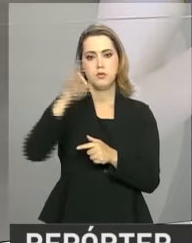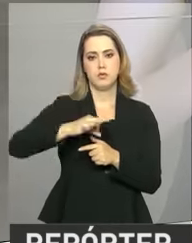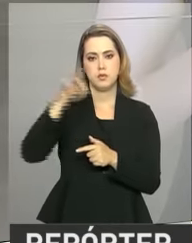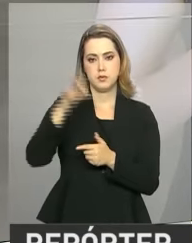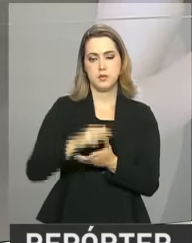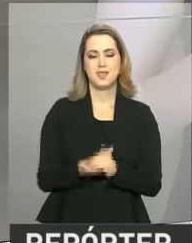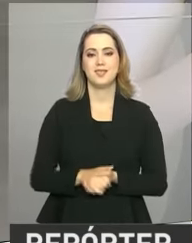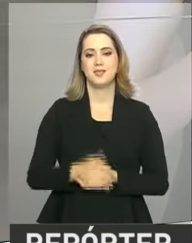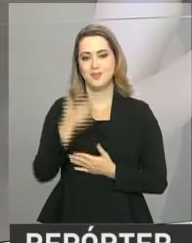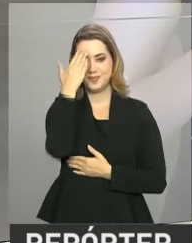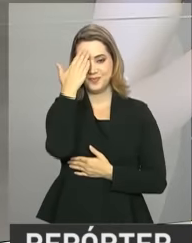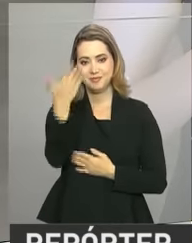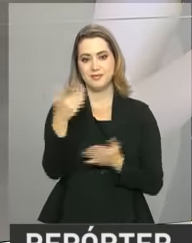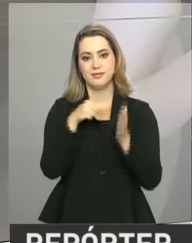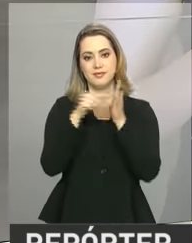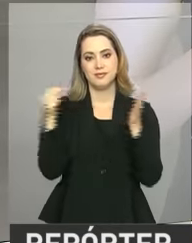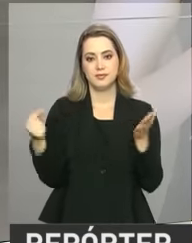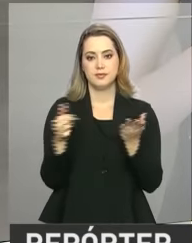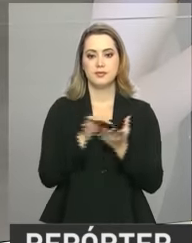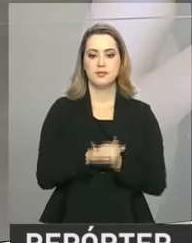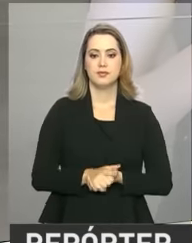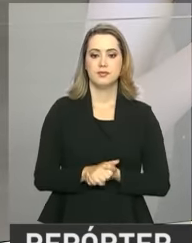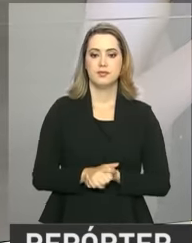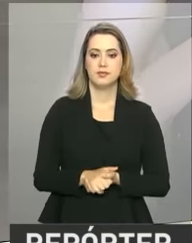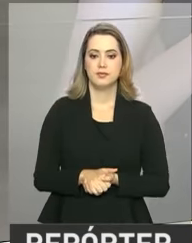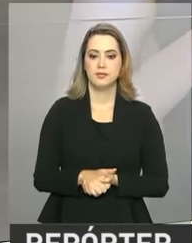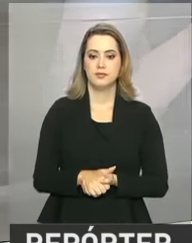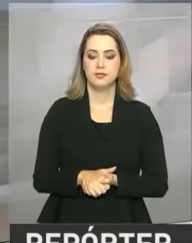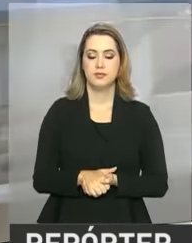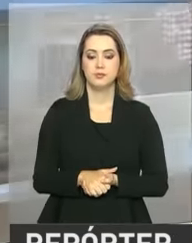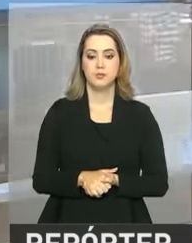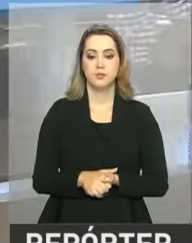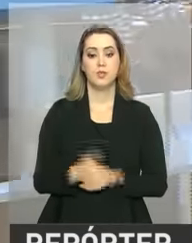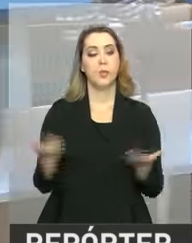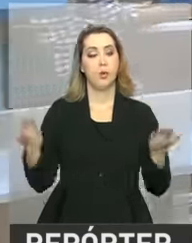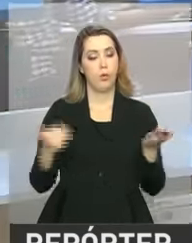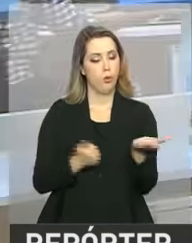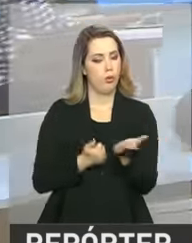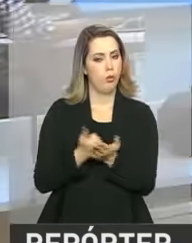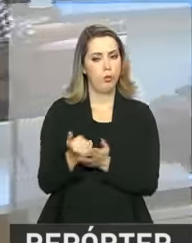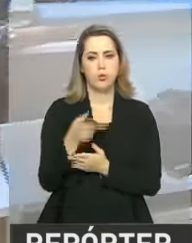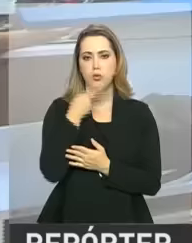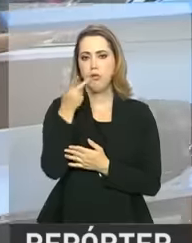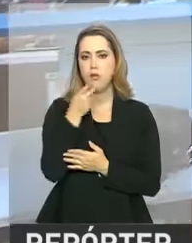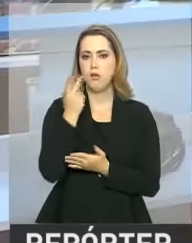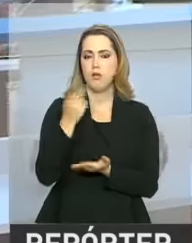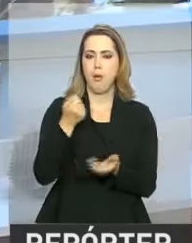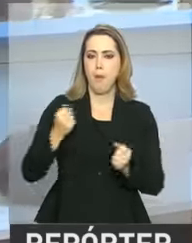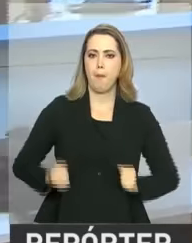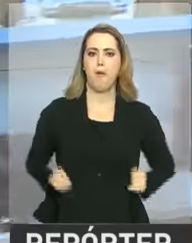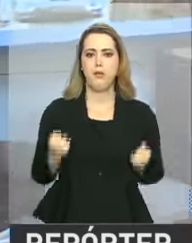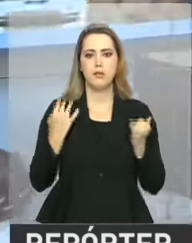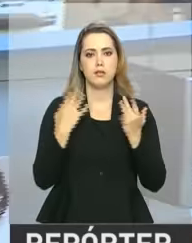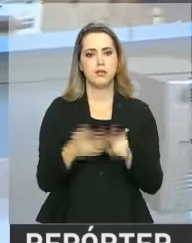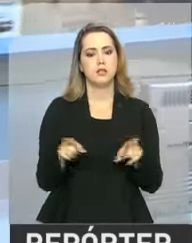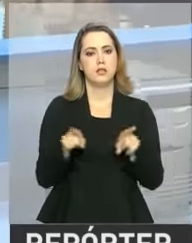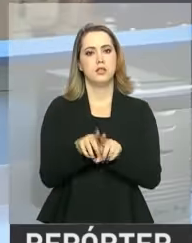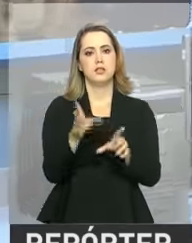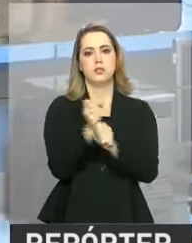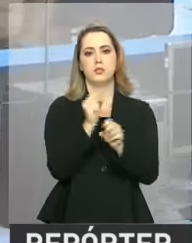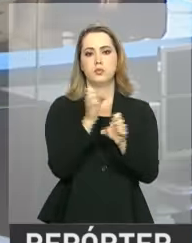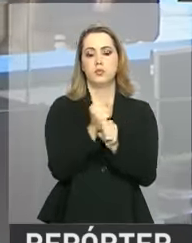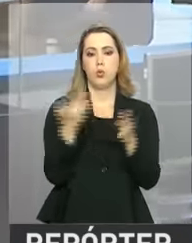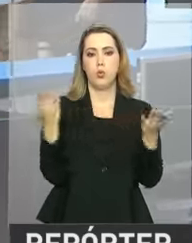Carolina Becker falando ao vivo do Palácio do Planalto. E ainda falando de gastos e investimentos, foi definido hoje o orçamento do Fundo